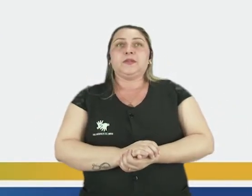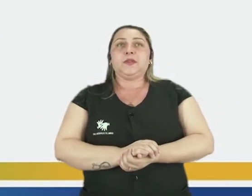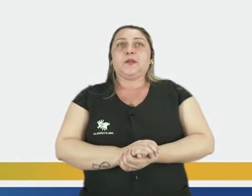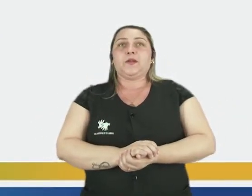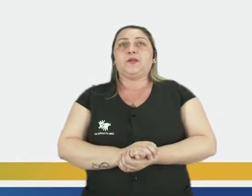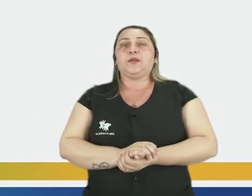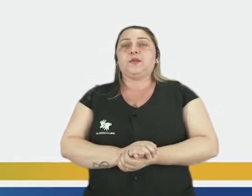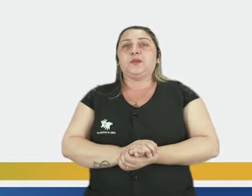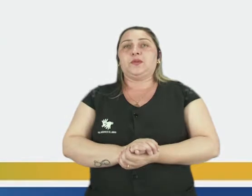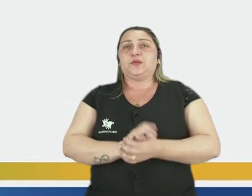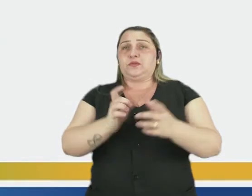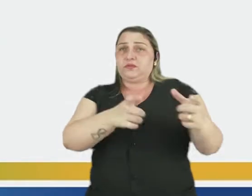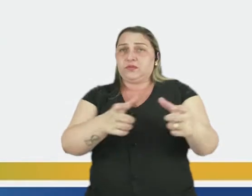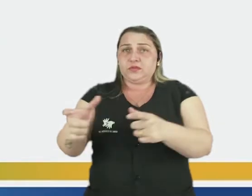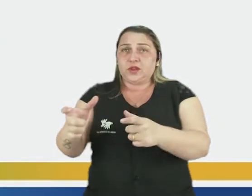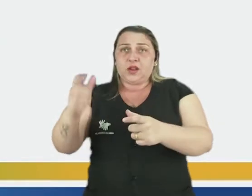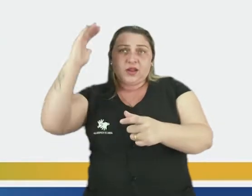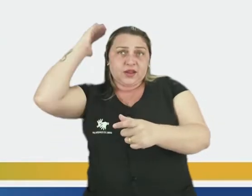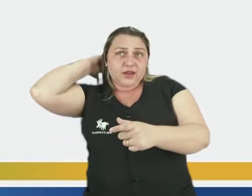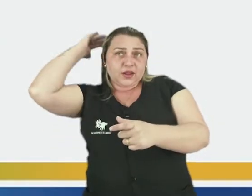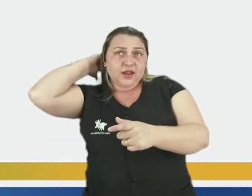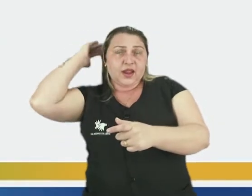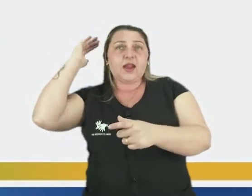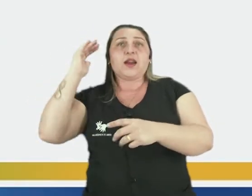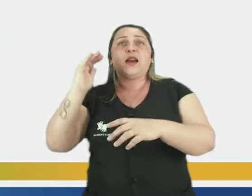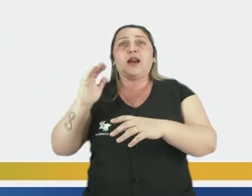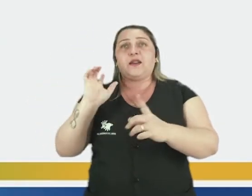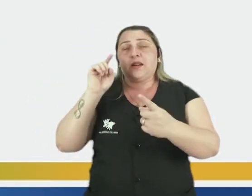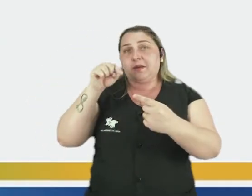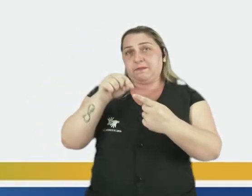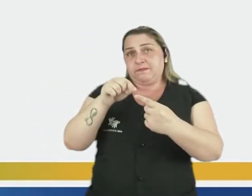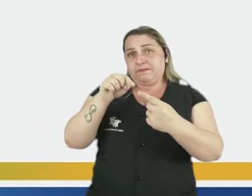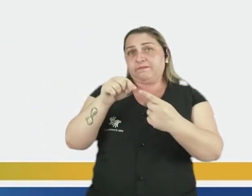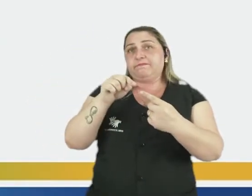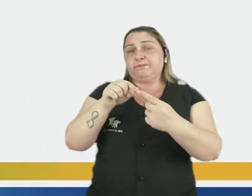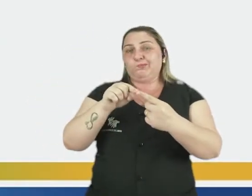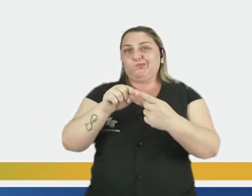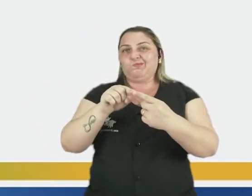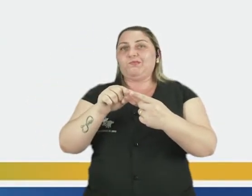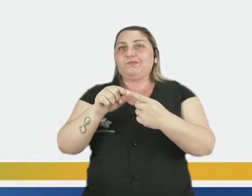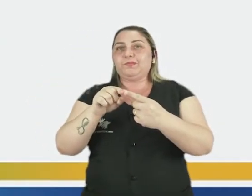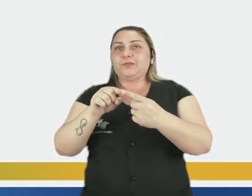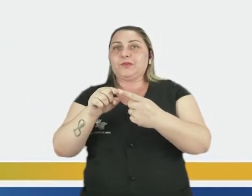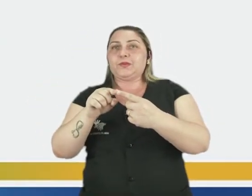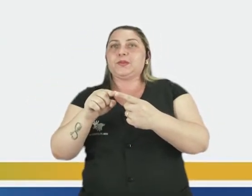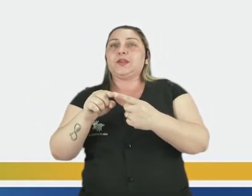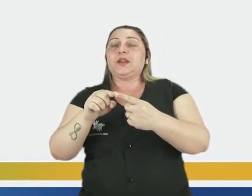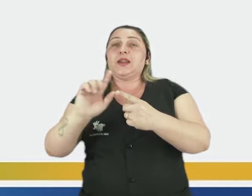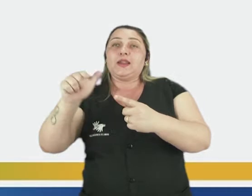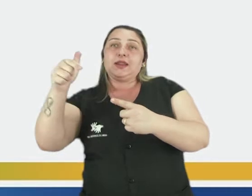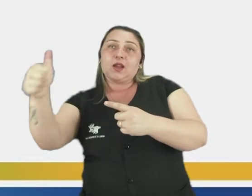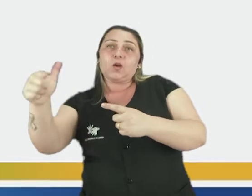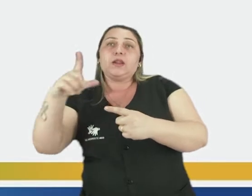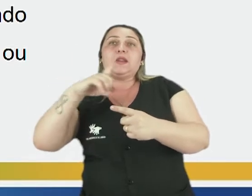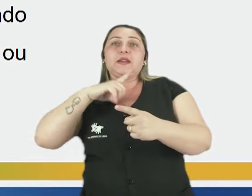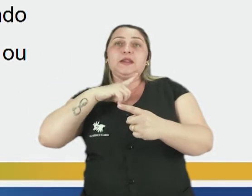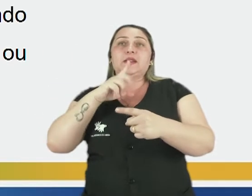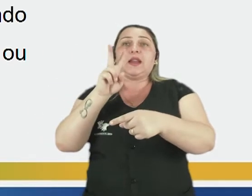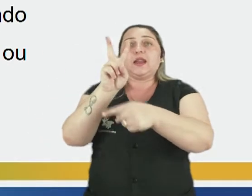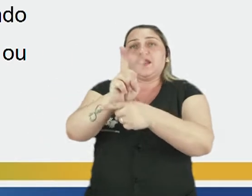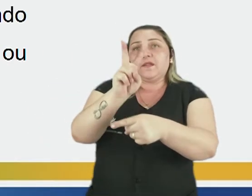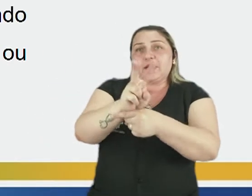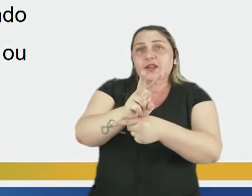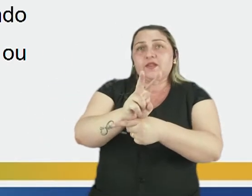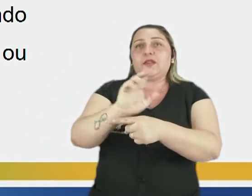fundo ou num dos setores do fundo, fica a meta a ser atacada, e na outra linha de fundo, a que tem que ser